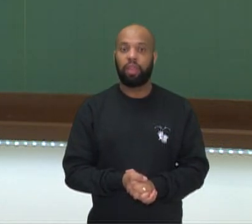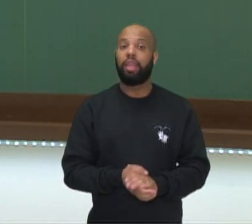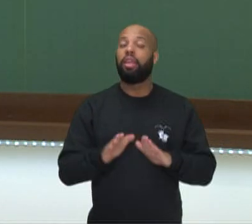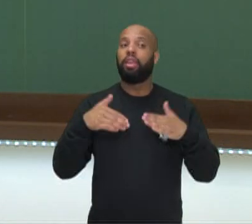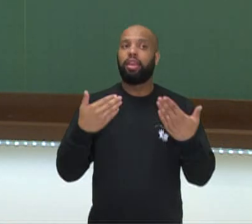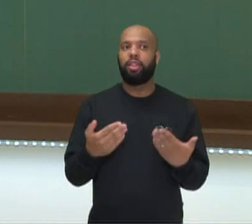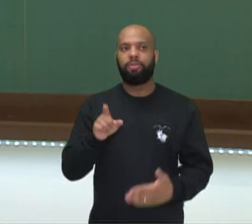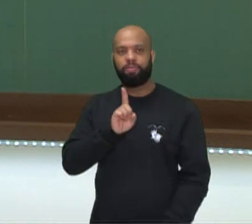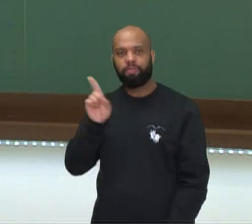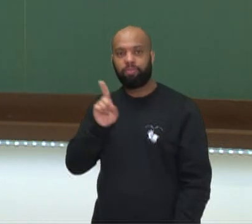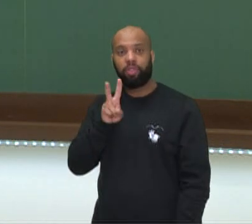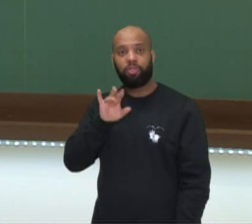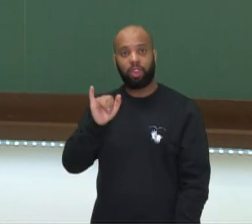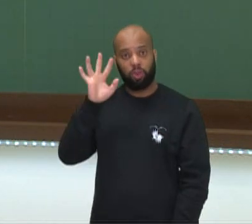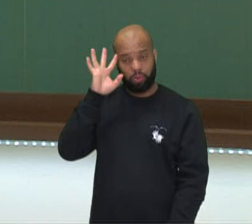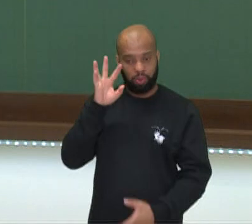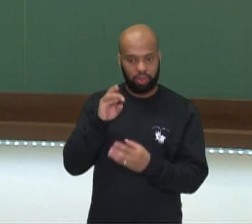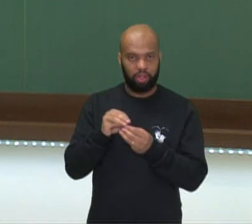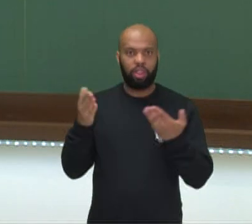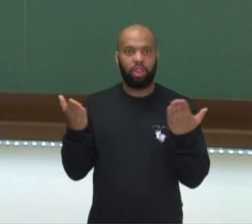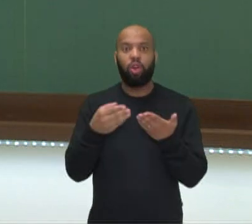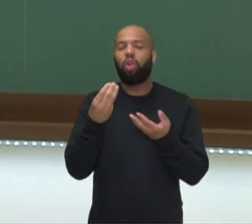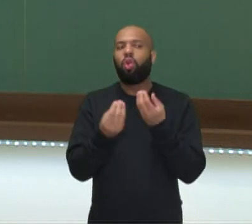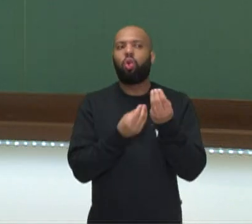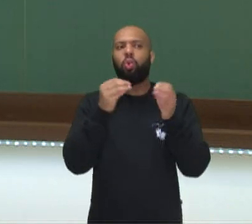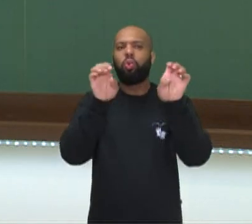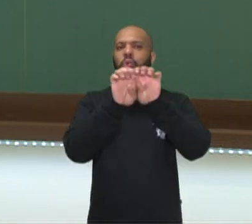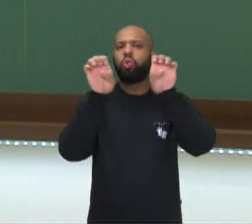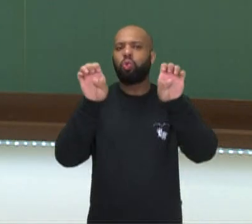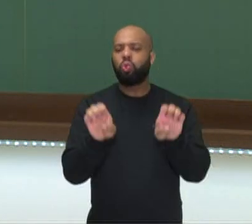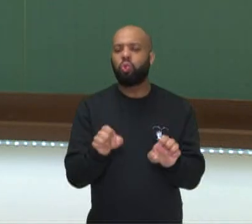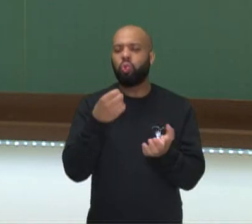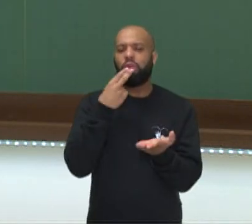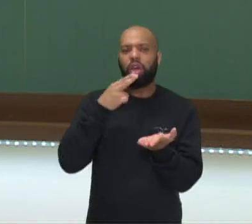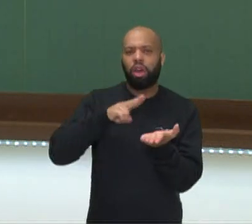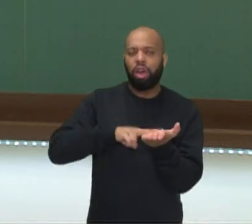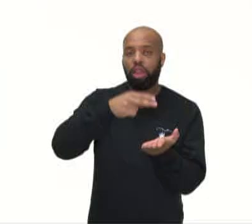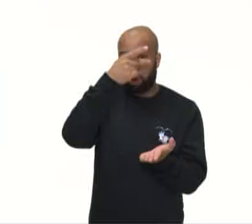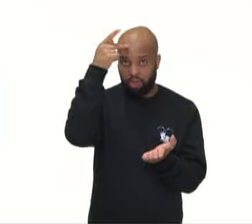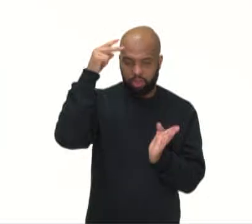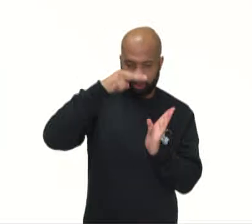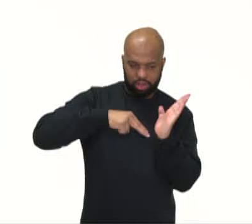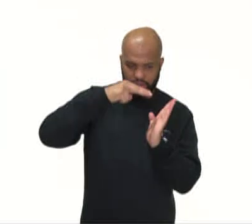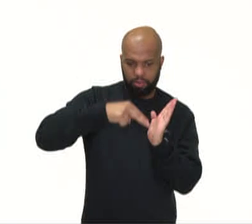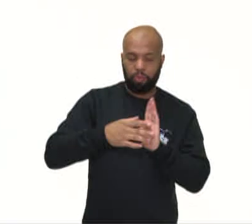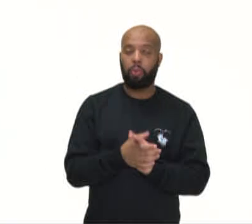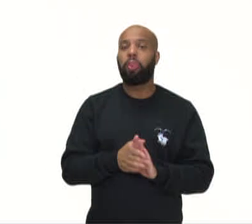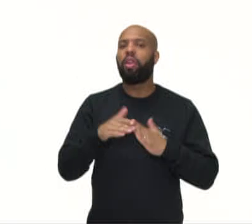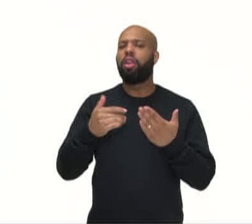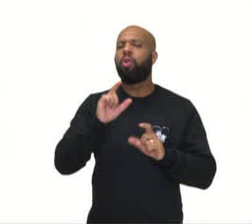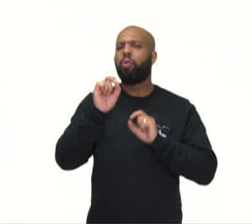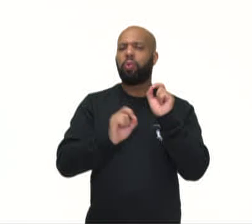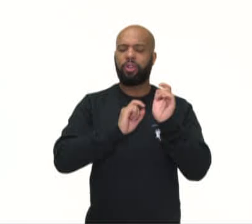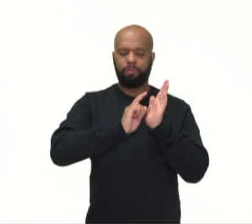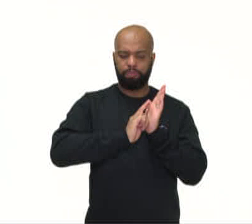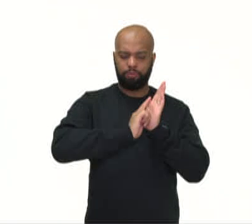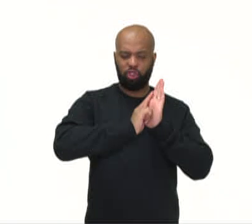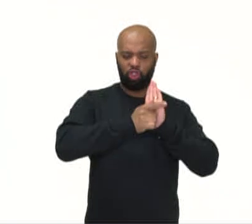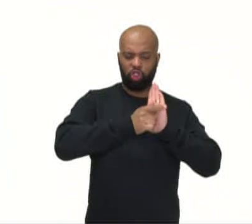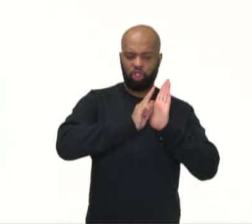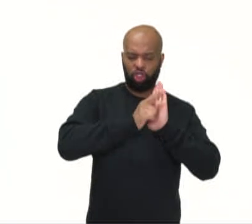Então, aqui a gente vai compreender um pouquinho da estrutura da carta do leitor. Então, o gênero epistolar, o que significa esse